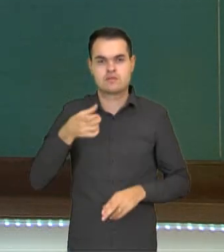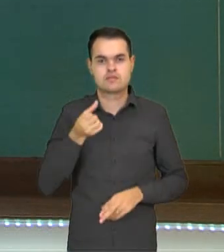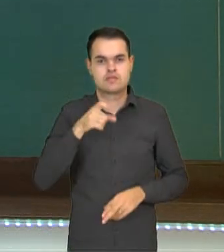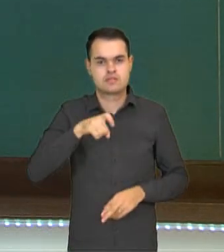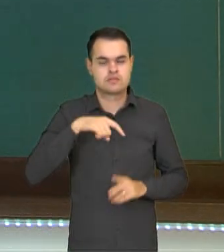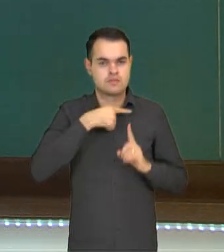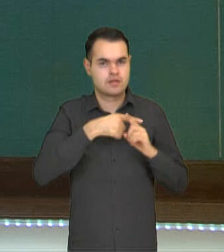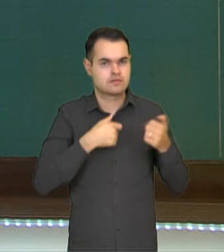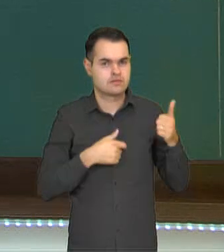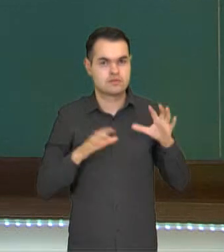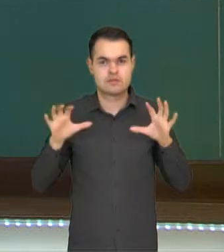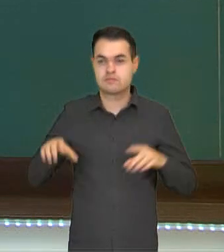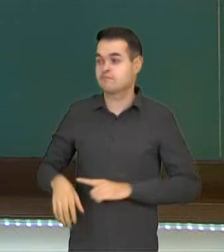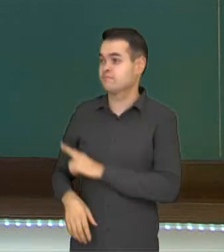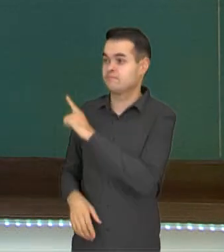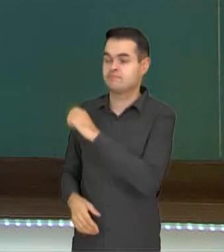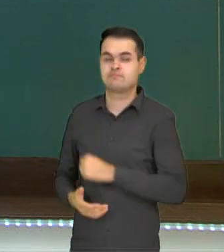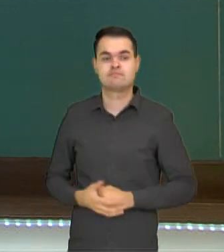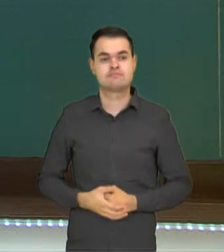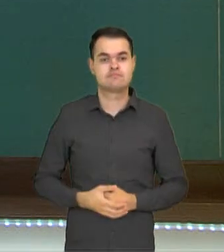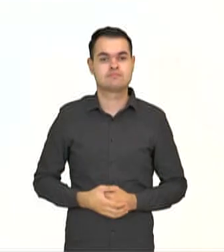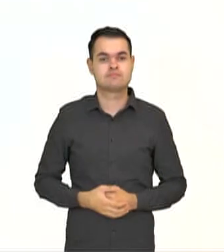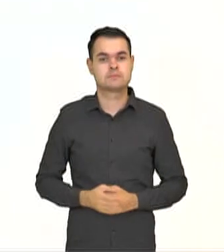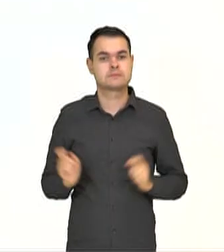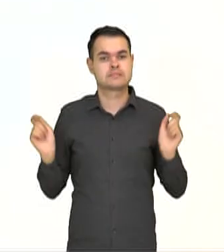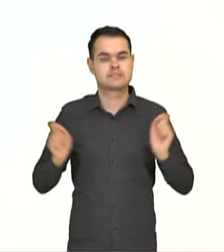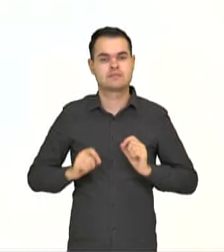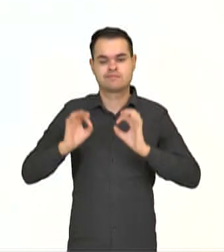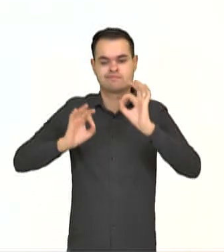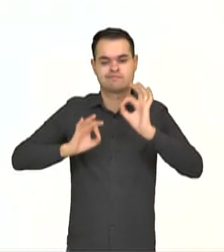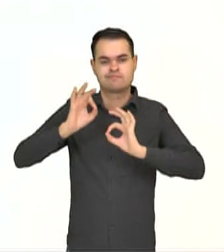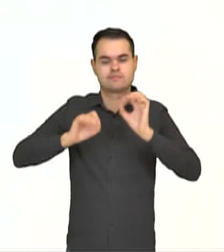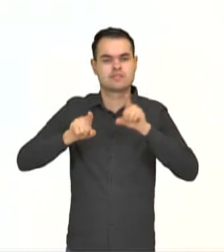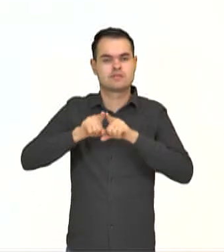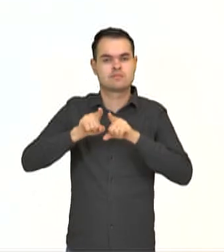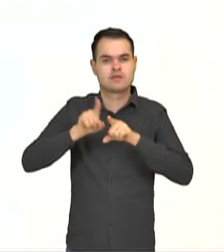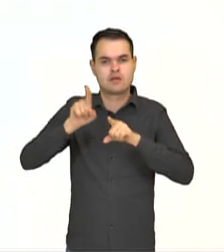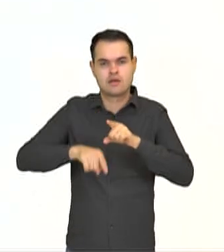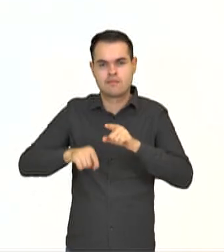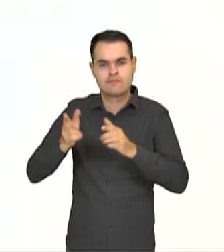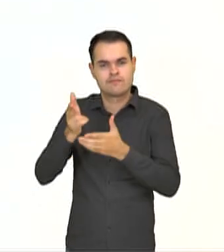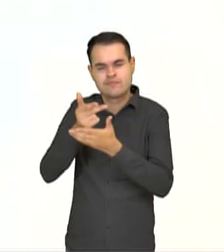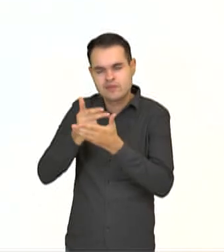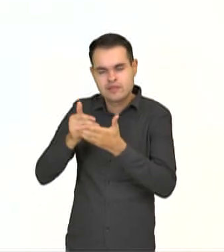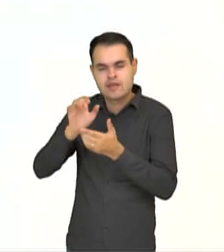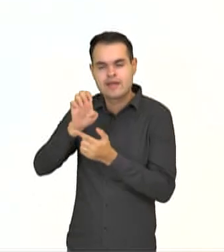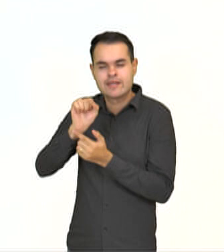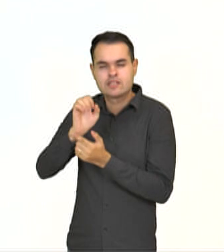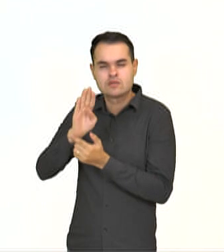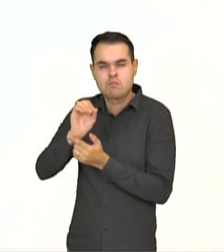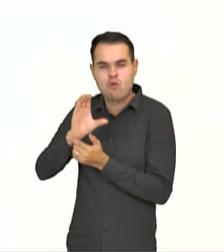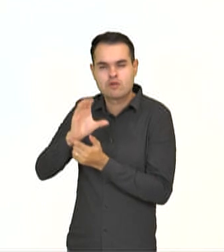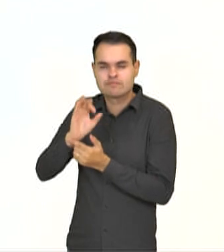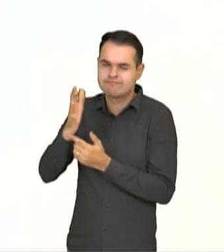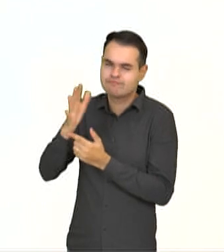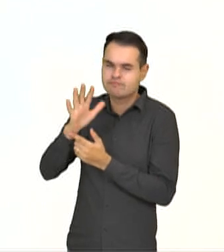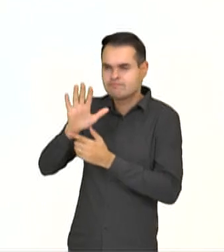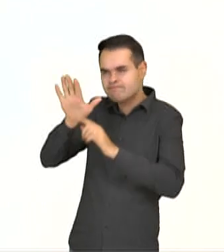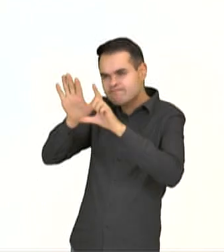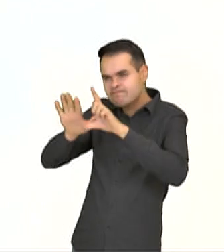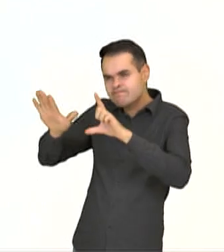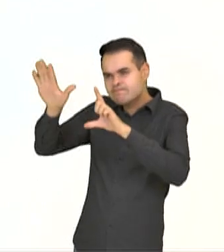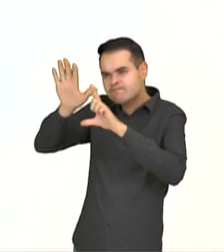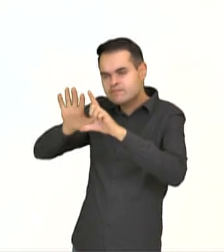Muito bem, isso aí, pessoal. E podemos construir um esboço, né, de um gráfico, né, com